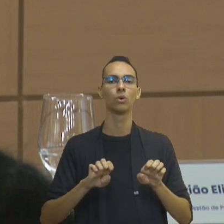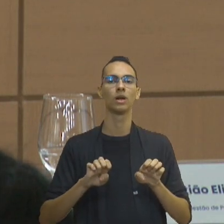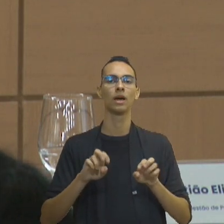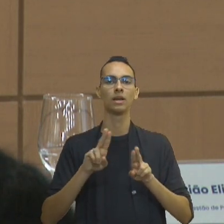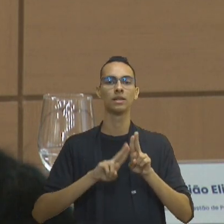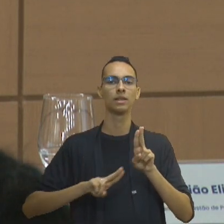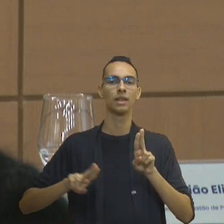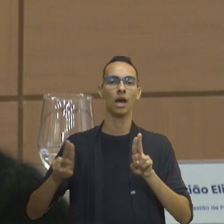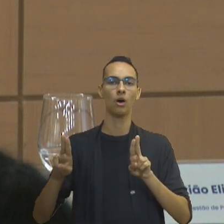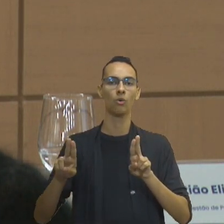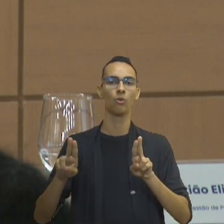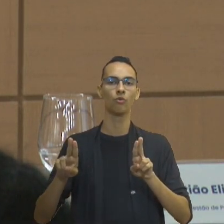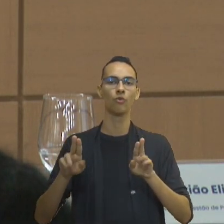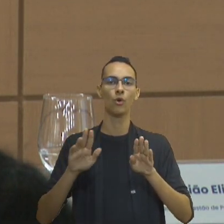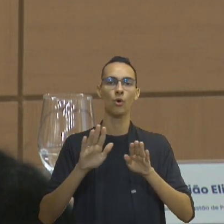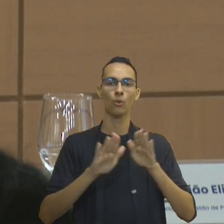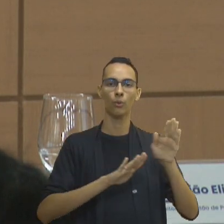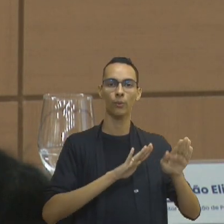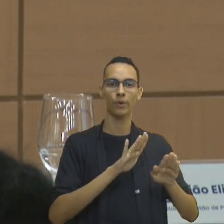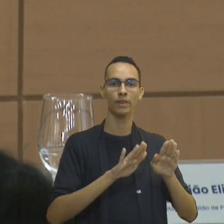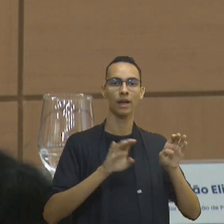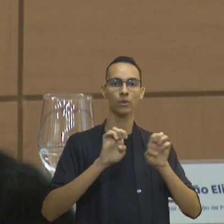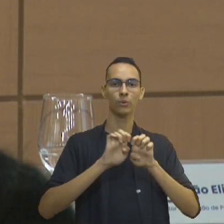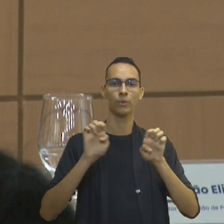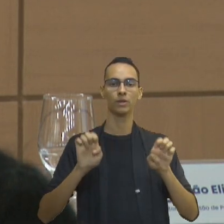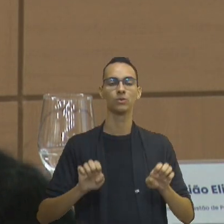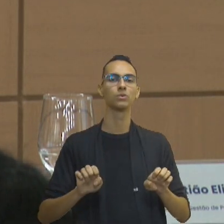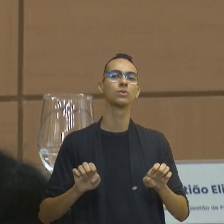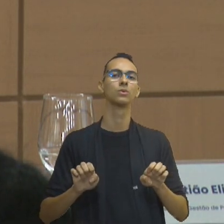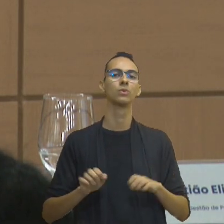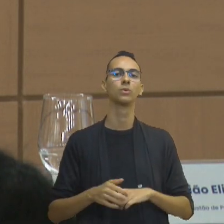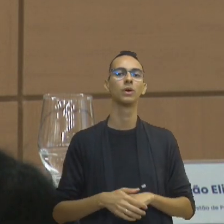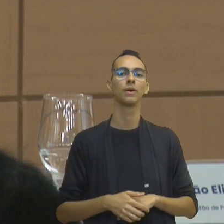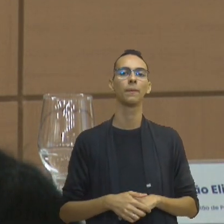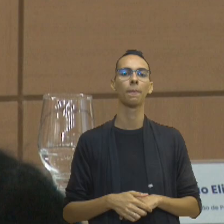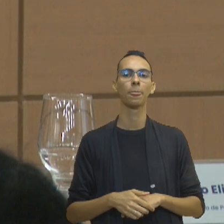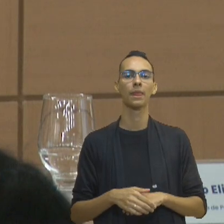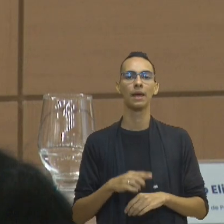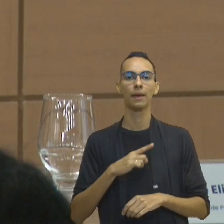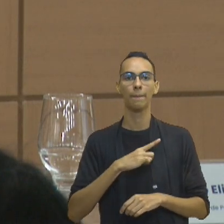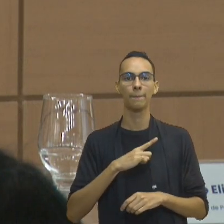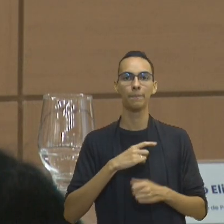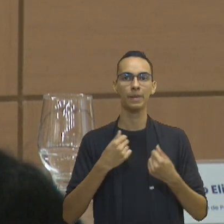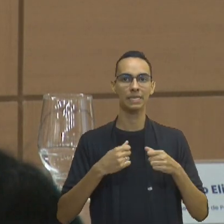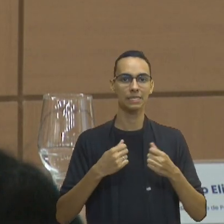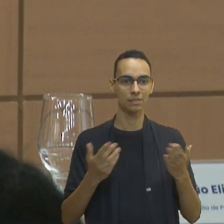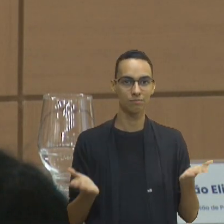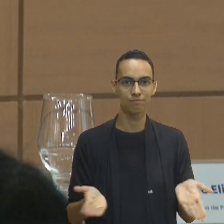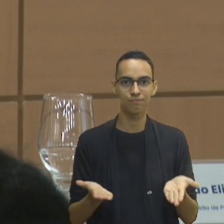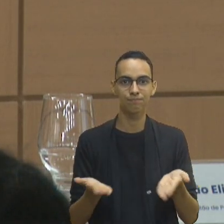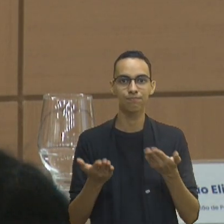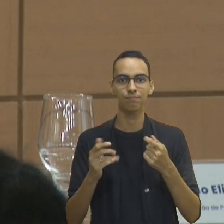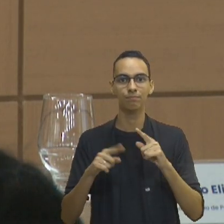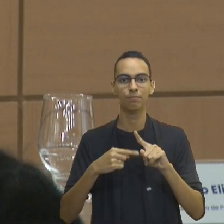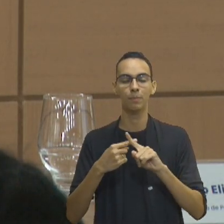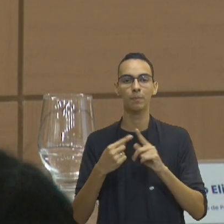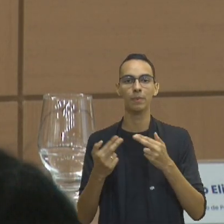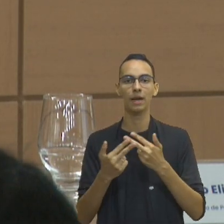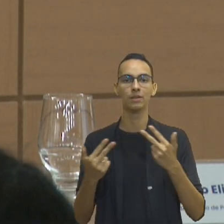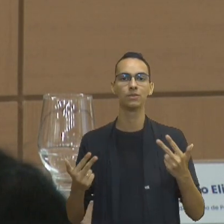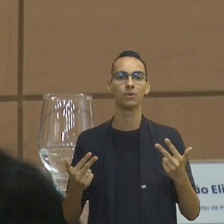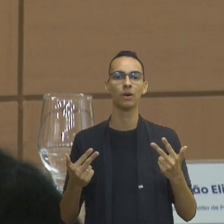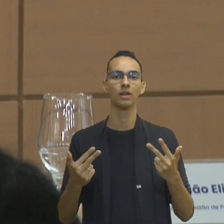o cuidado com as estruturas, que passam, né, a exigir muito mais critérios na tomada